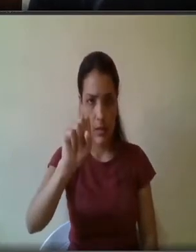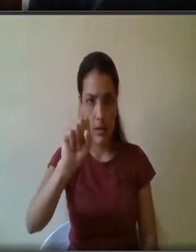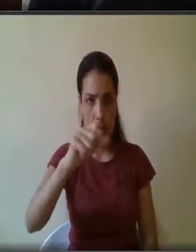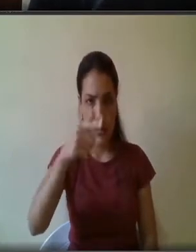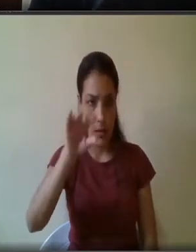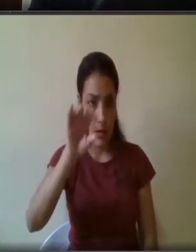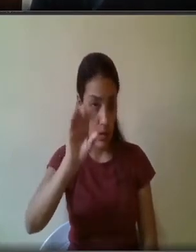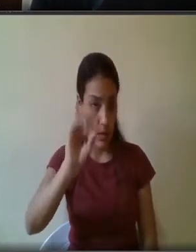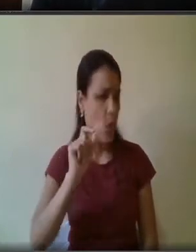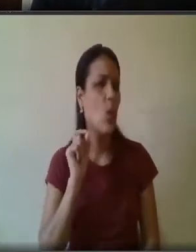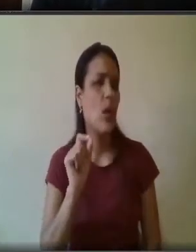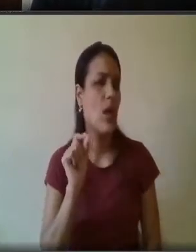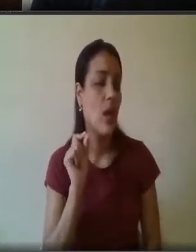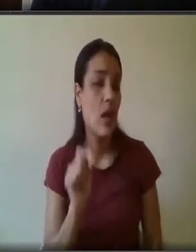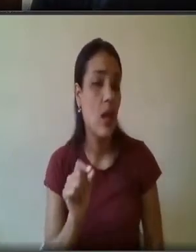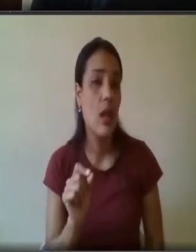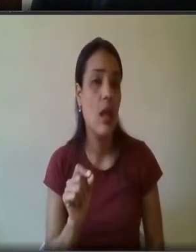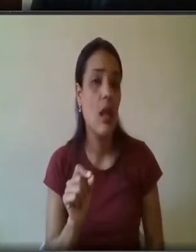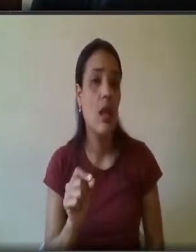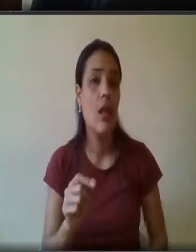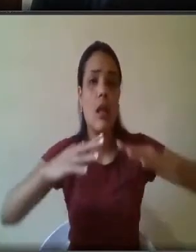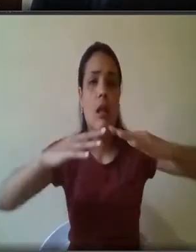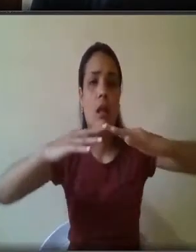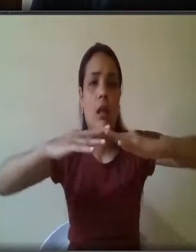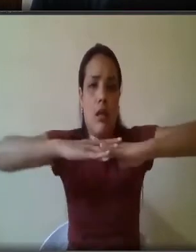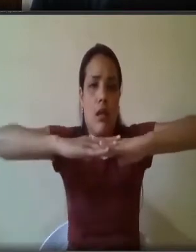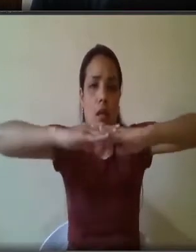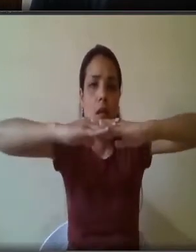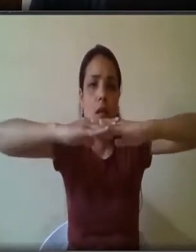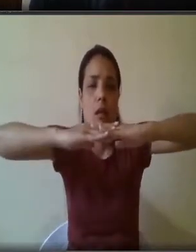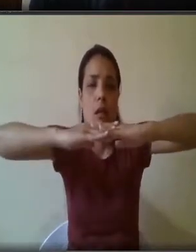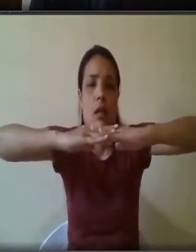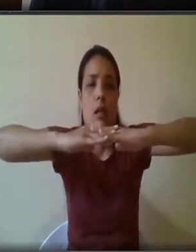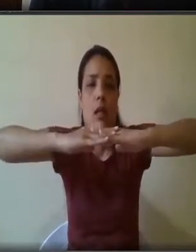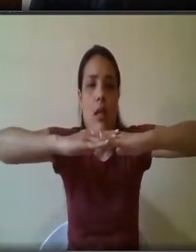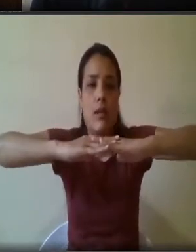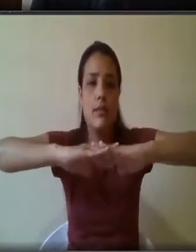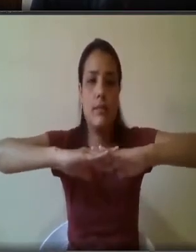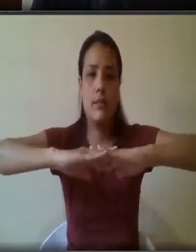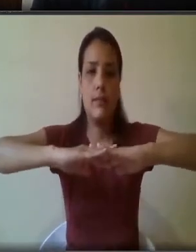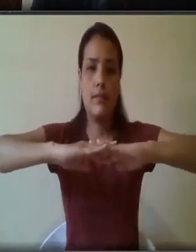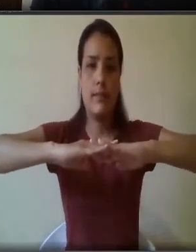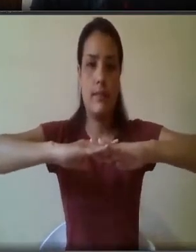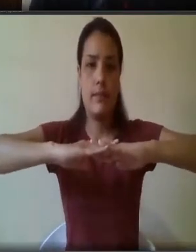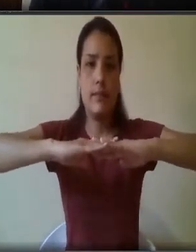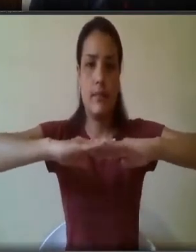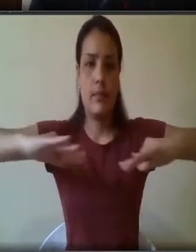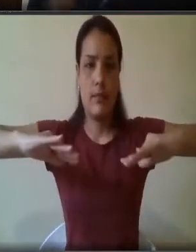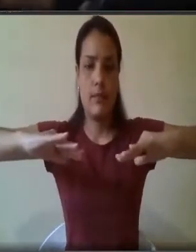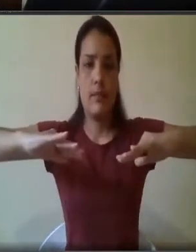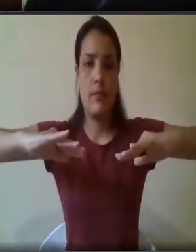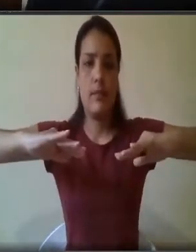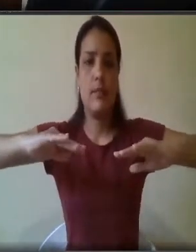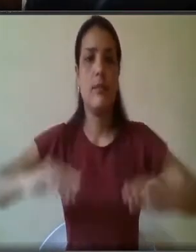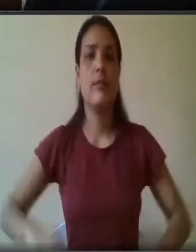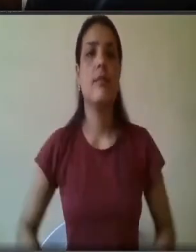Depressão. O que é uma escarpa? Geralmente você tem uma área mais íngreme aqui. Planície, né?